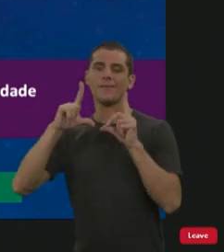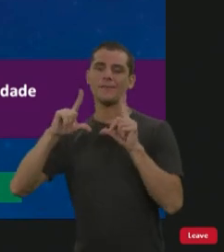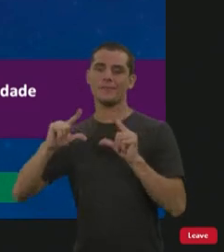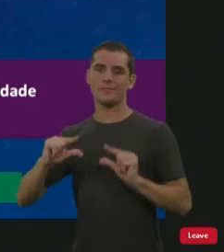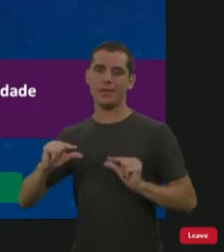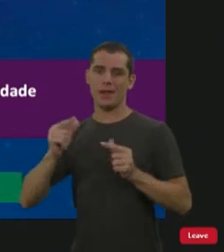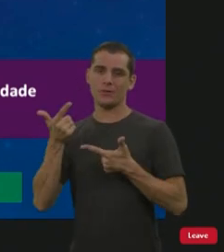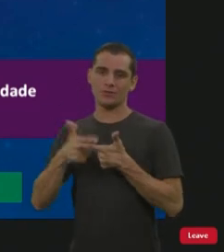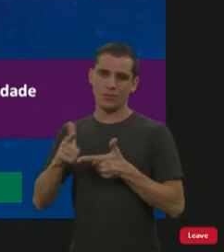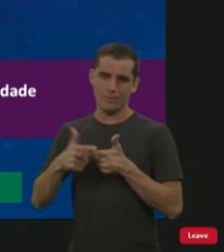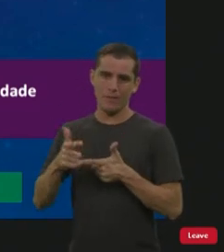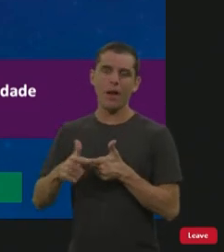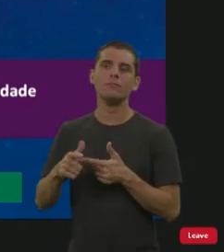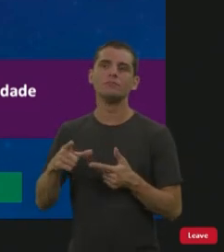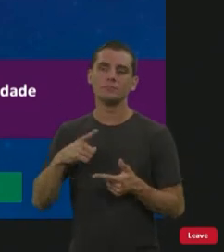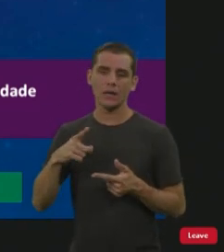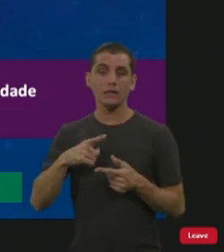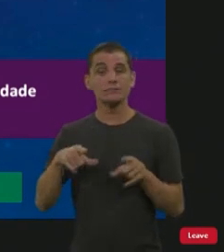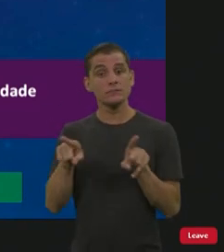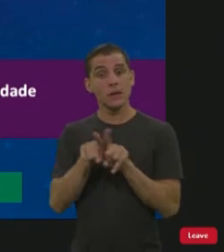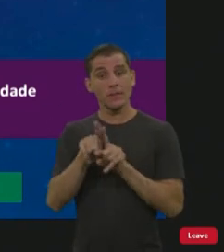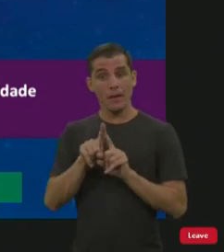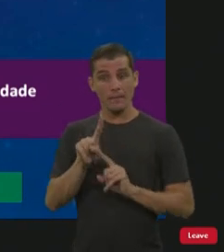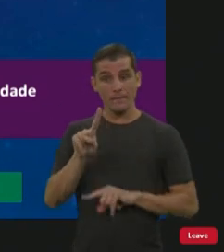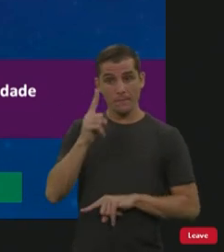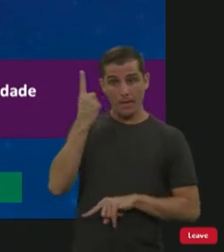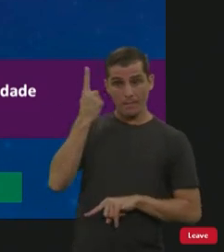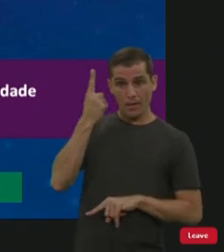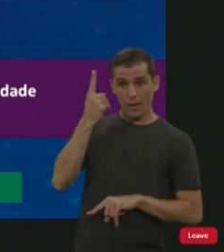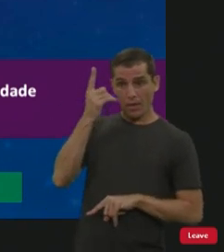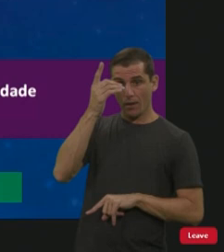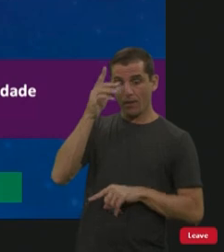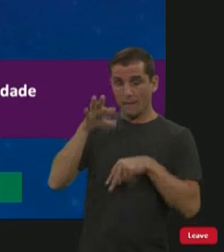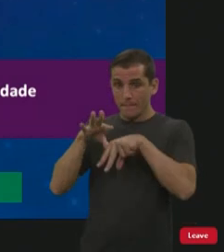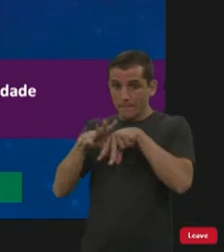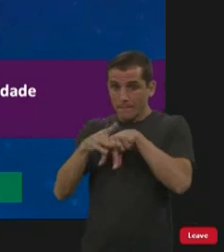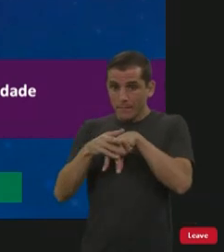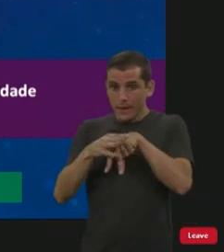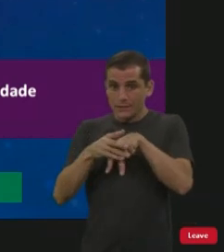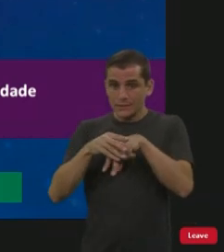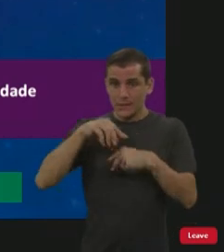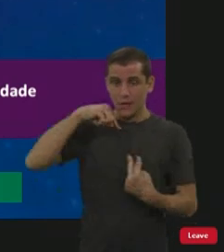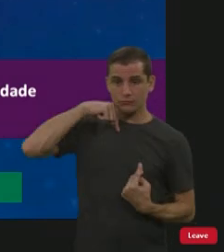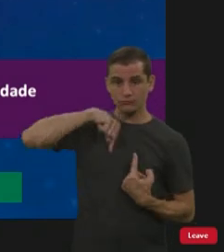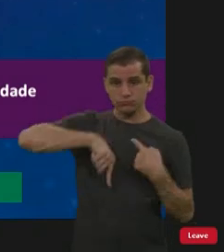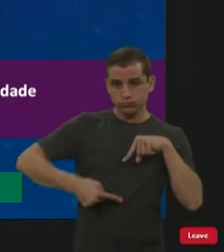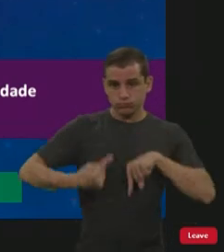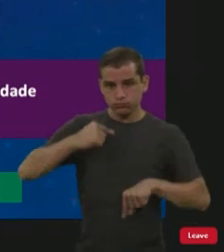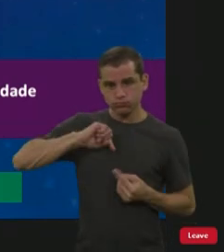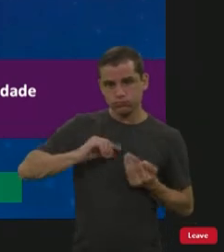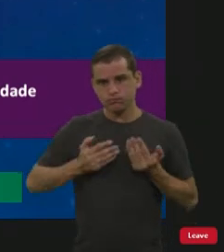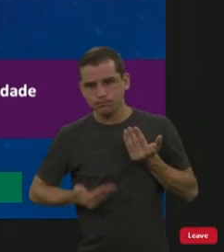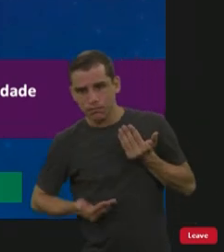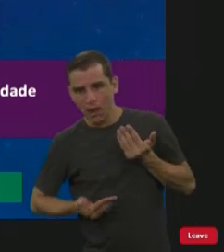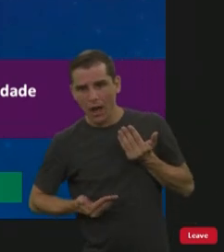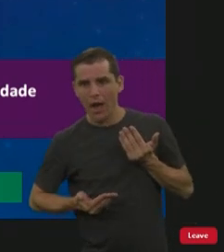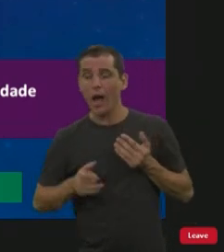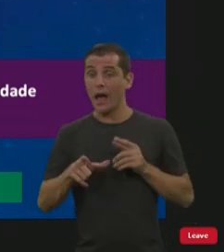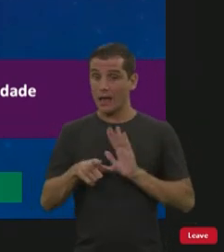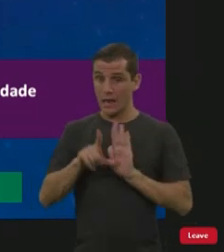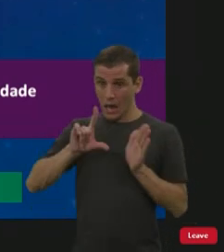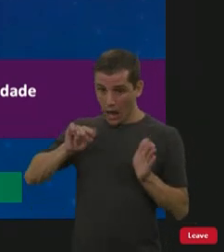antes do paciente descompensar a primeira vez, tá? Então, por isso que é tão importante